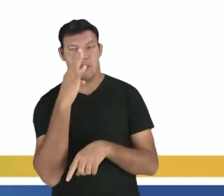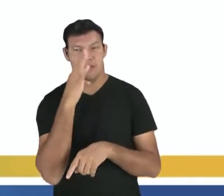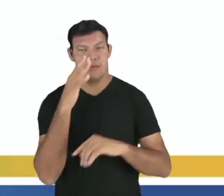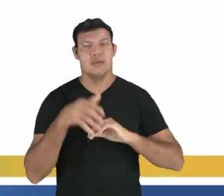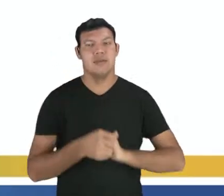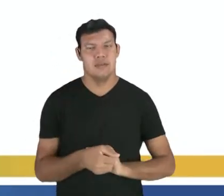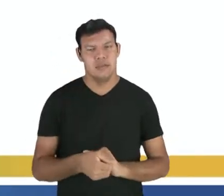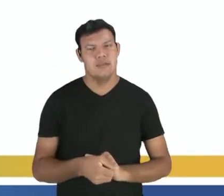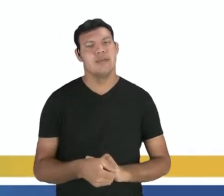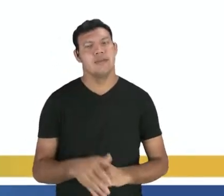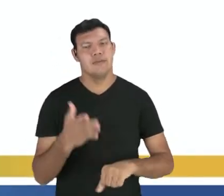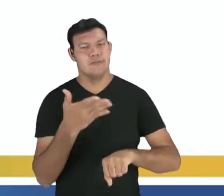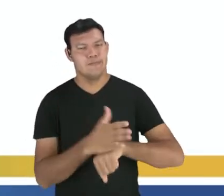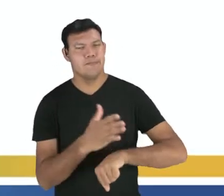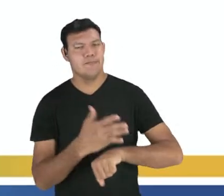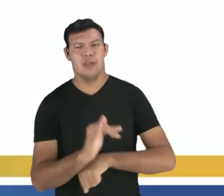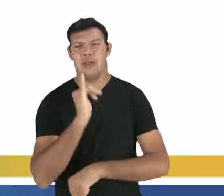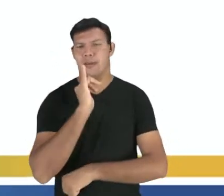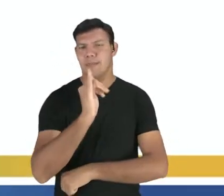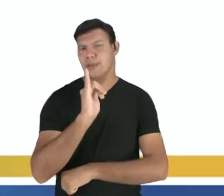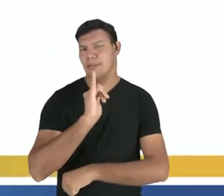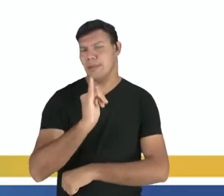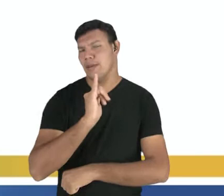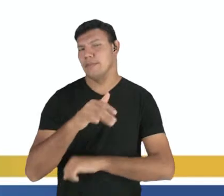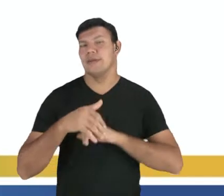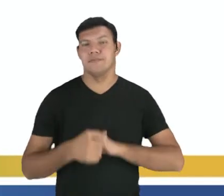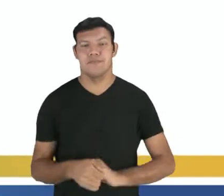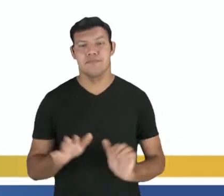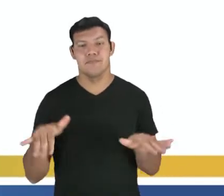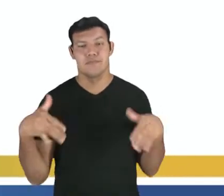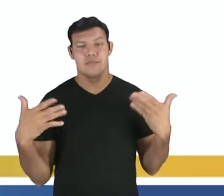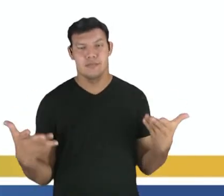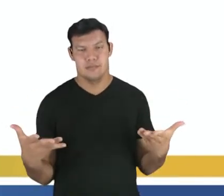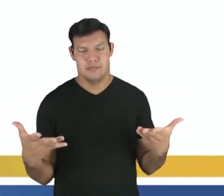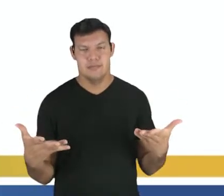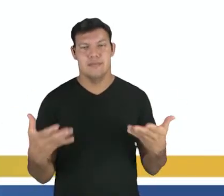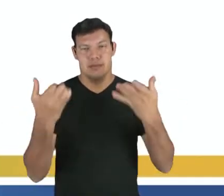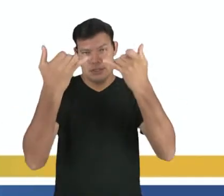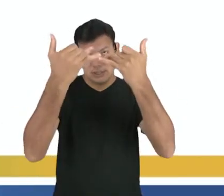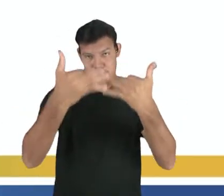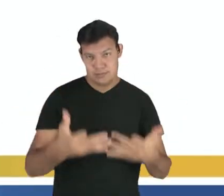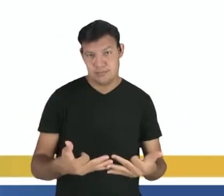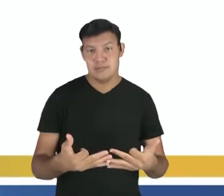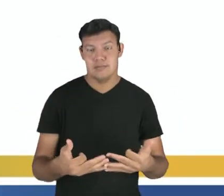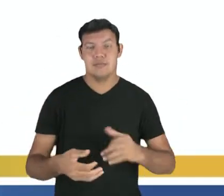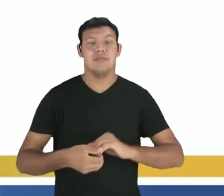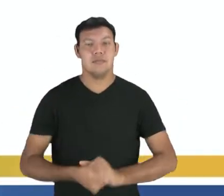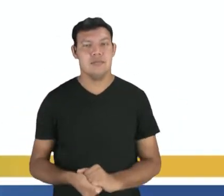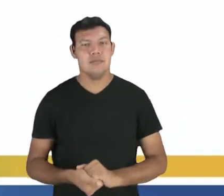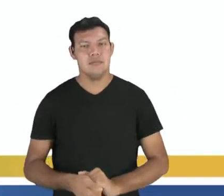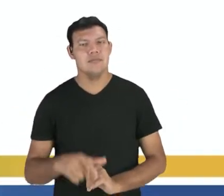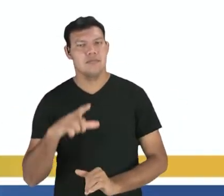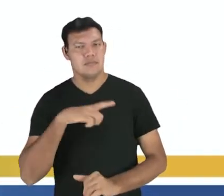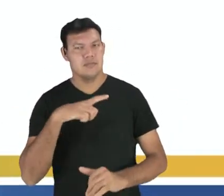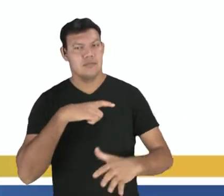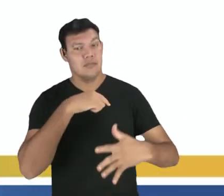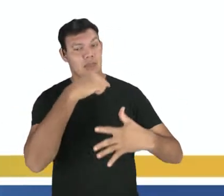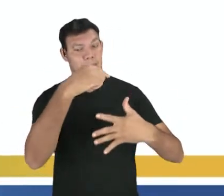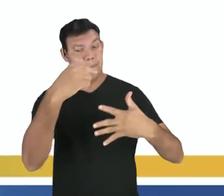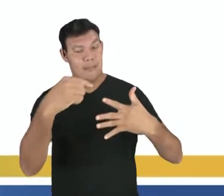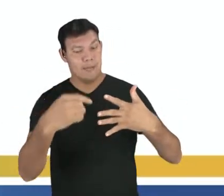para você estar praticando aí a narrativa e como falamos da narrativa temos